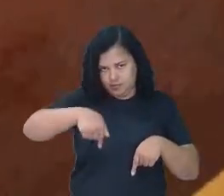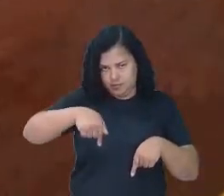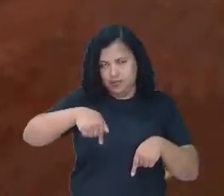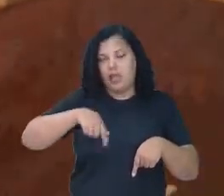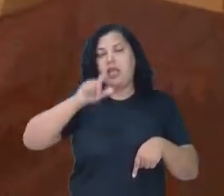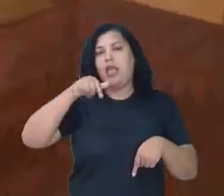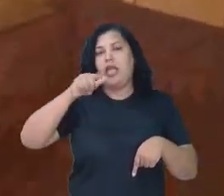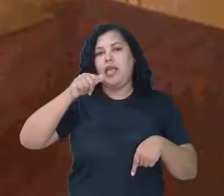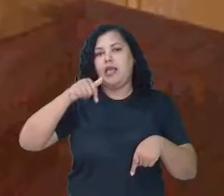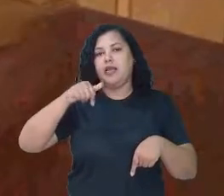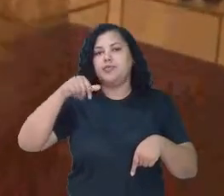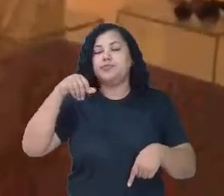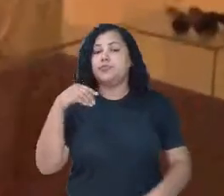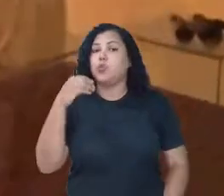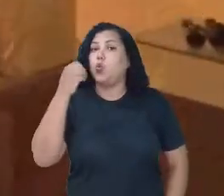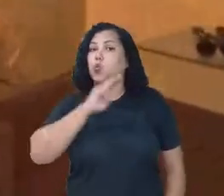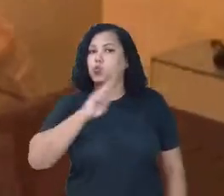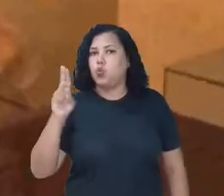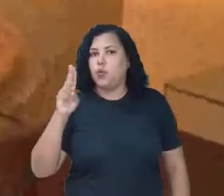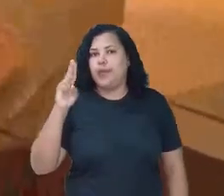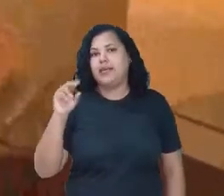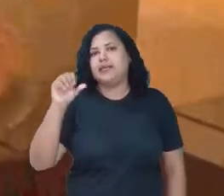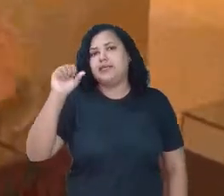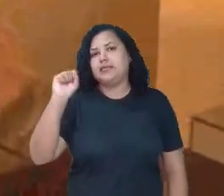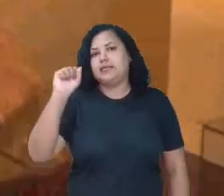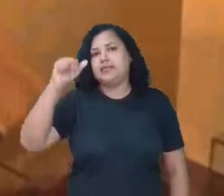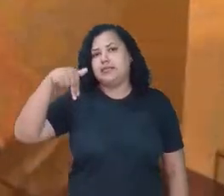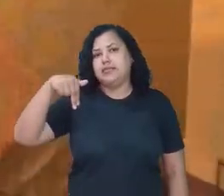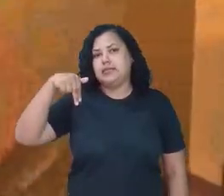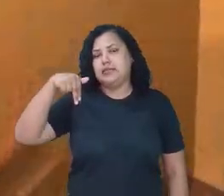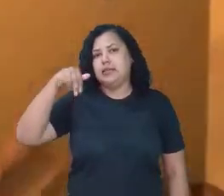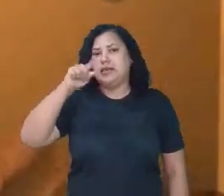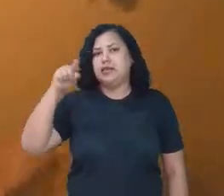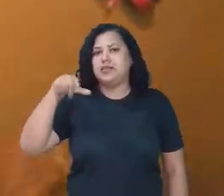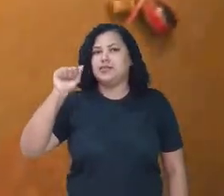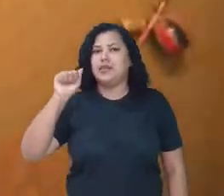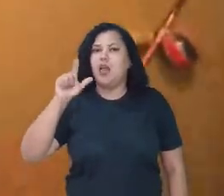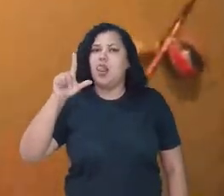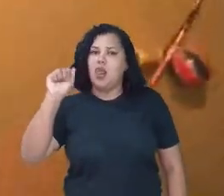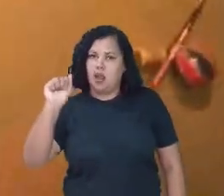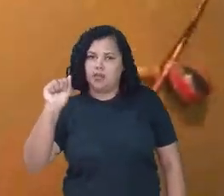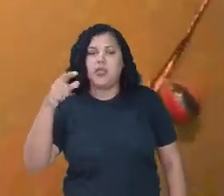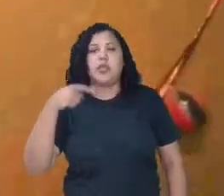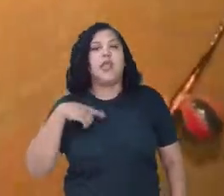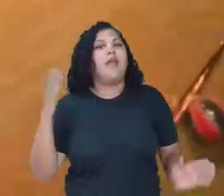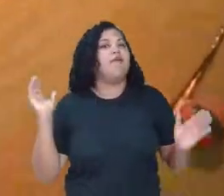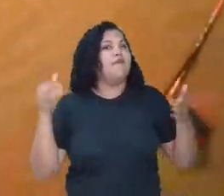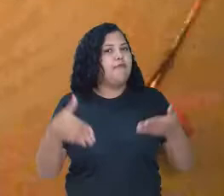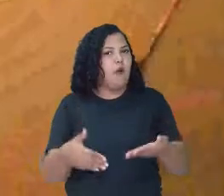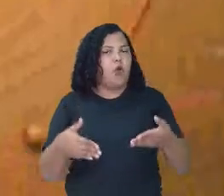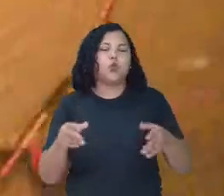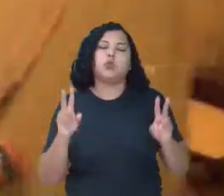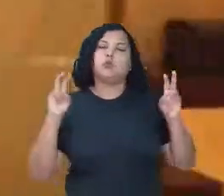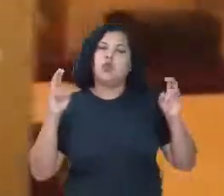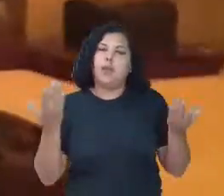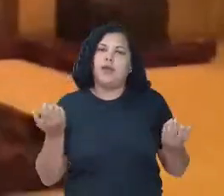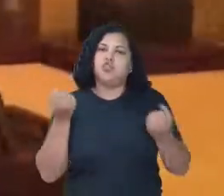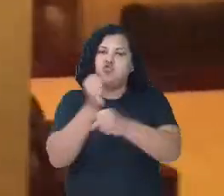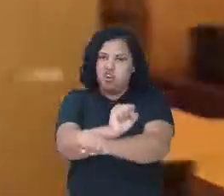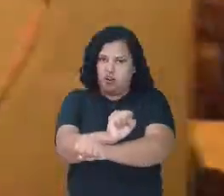de senzala, que trata especificamente de questões relativas à escravidão. Então a gente vê